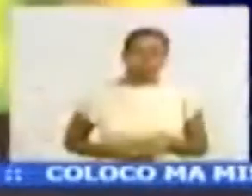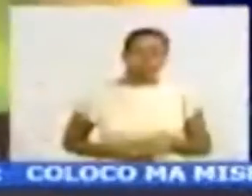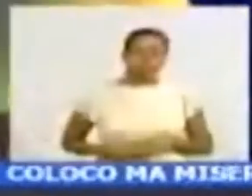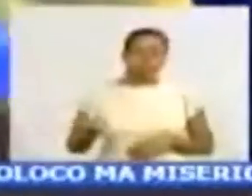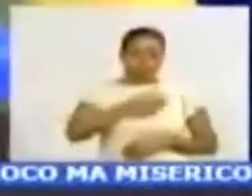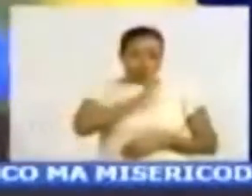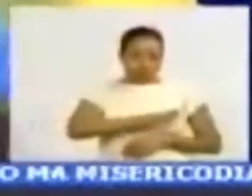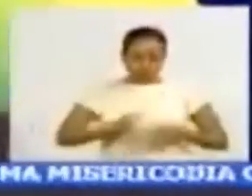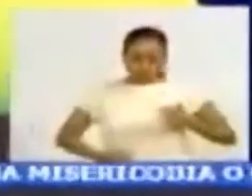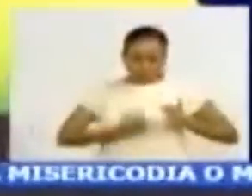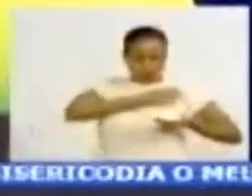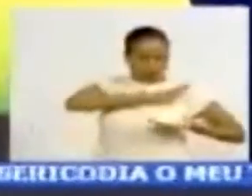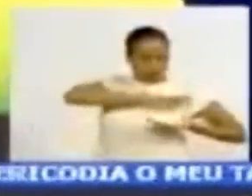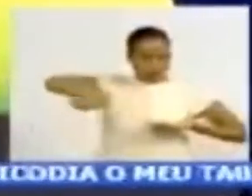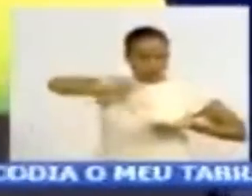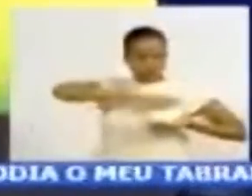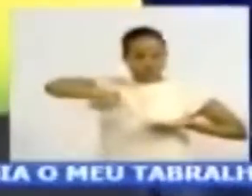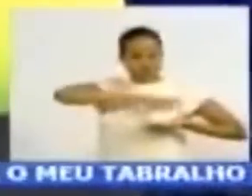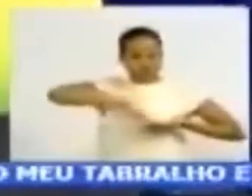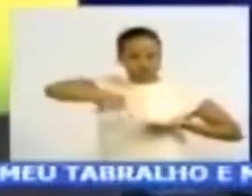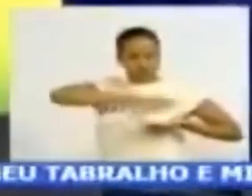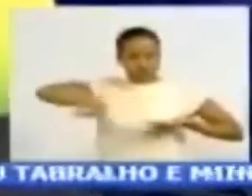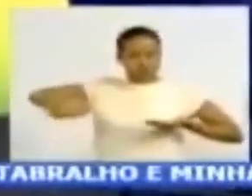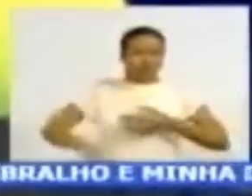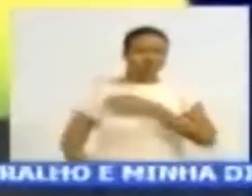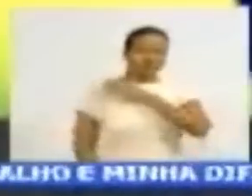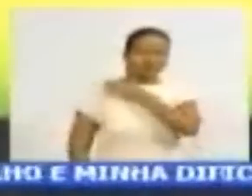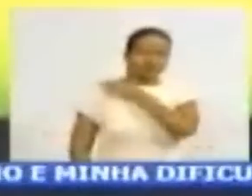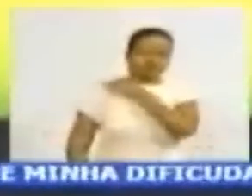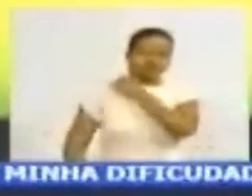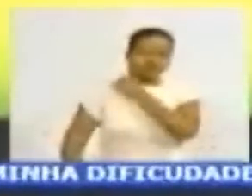nossos corações todo o ódio que porventura ficou alojado.